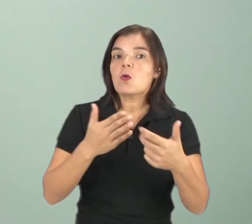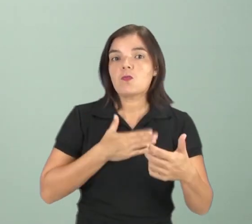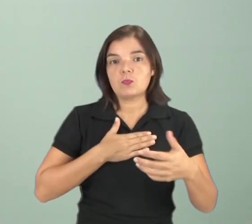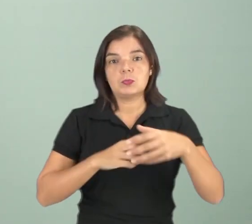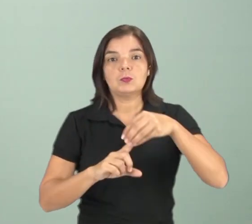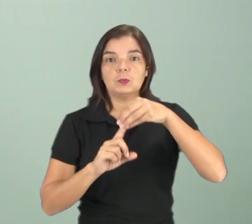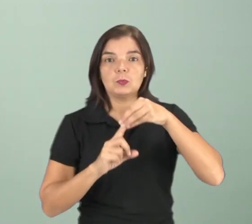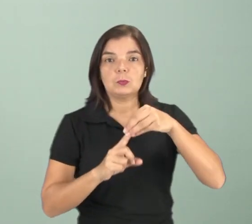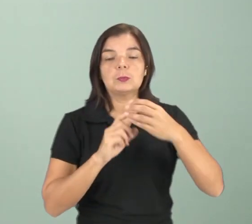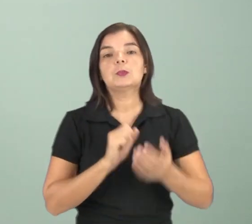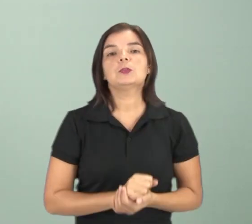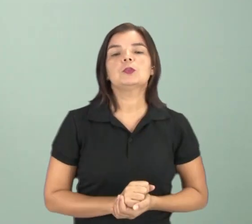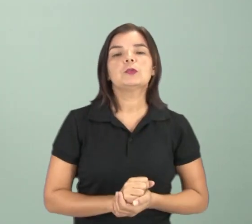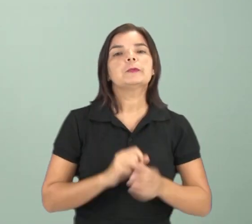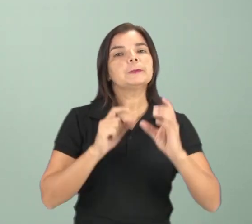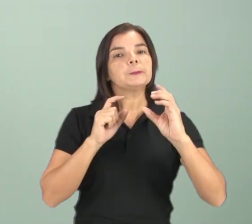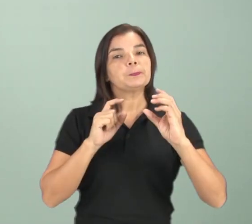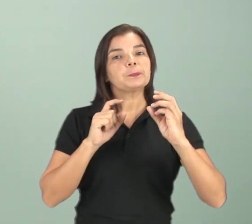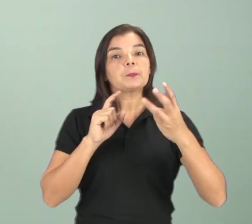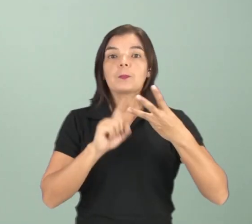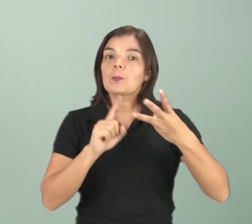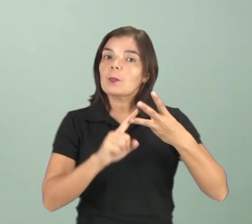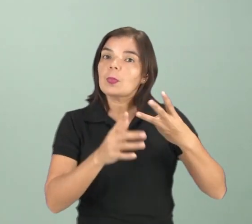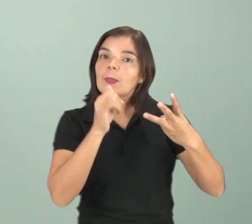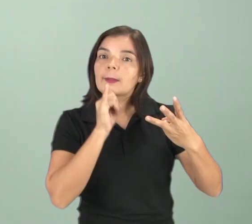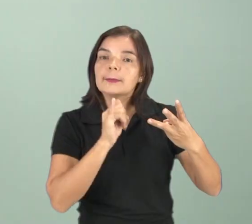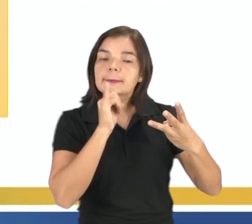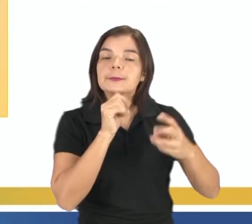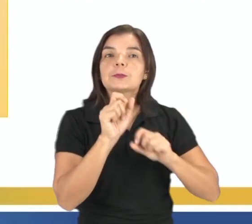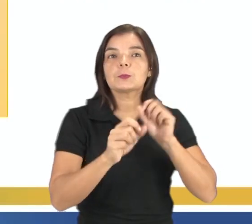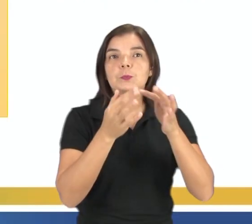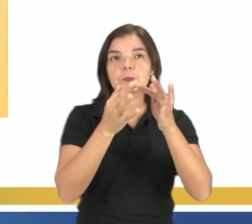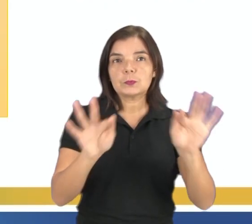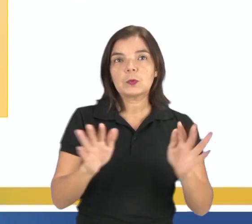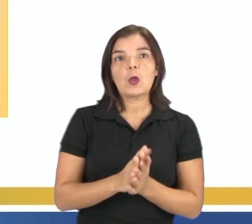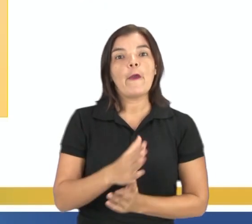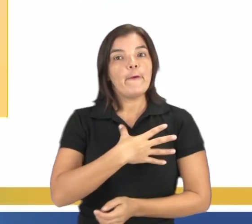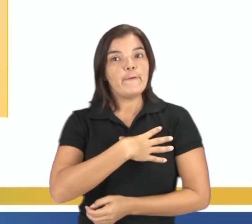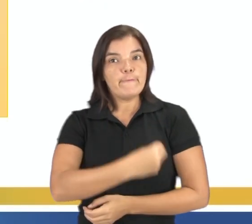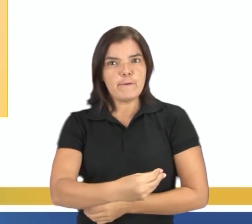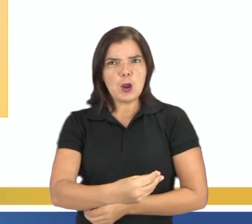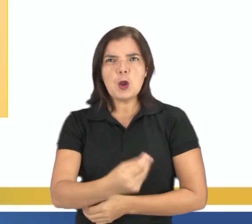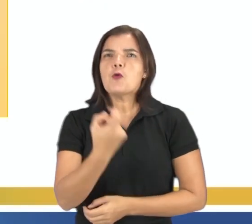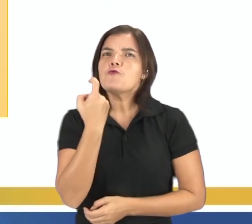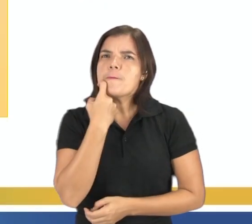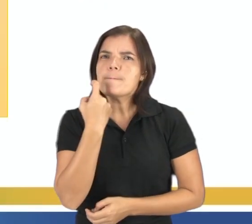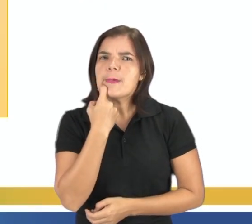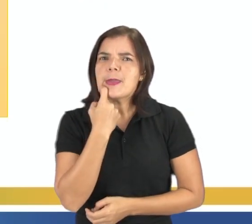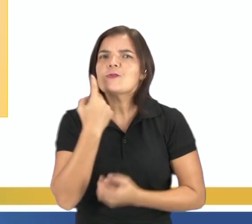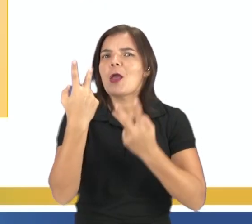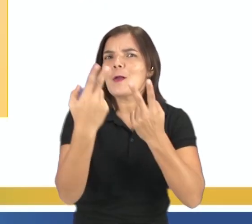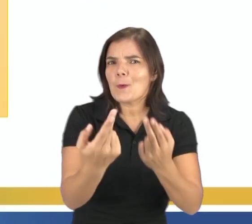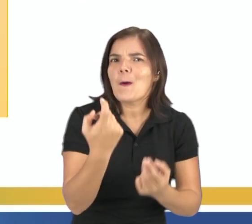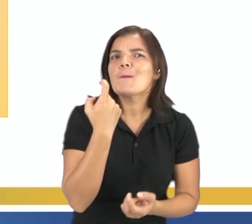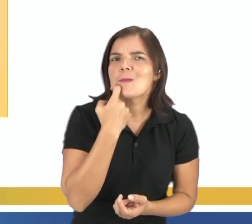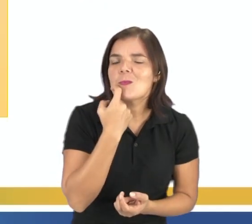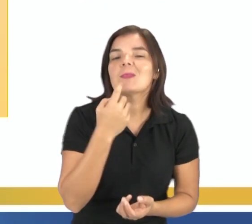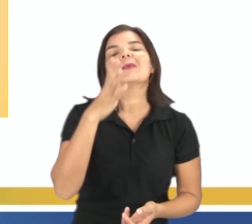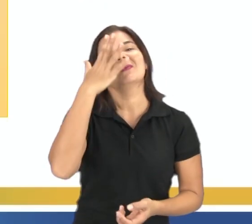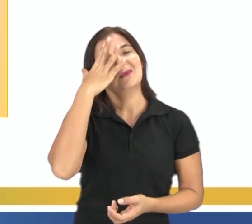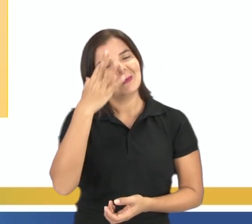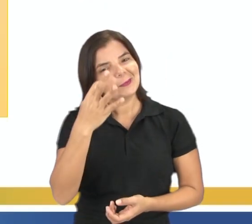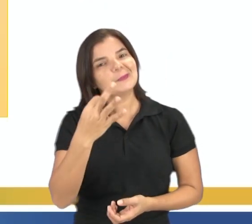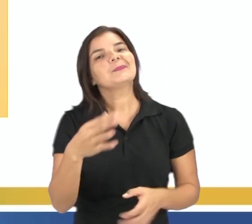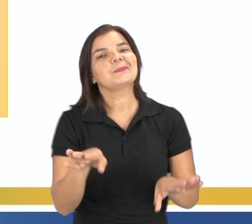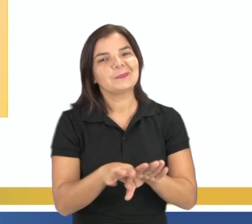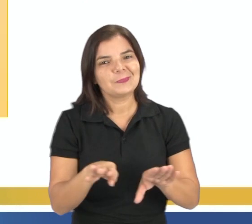meus objetivos. Já na terceira frase que eu tenho, filho de peixe, peixinho é, com certeza, filho de